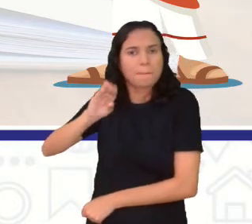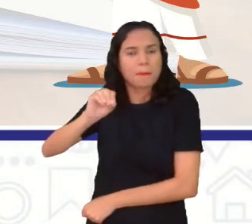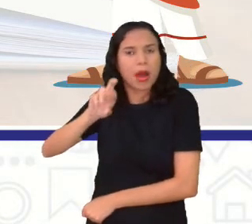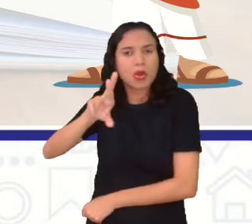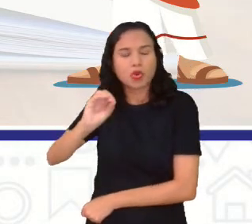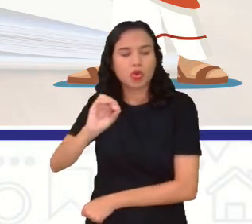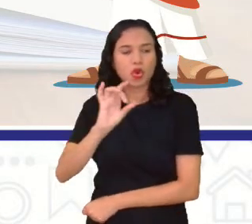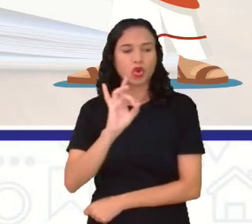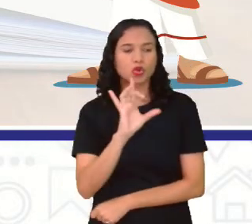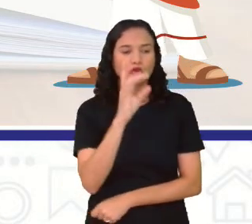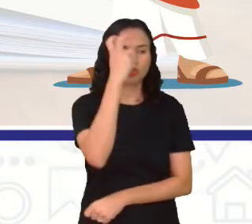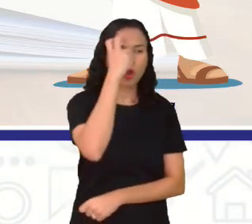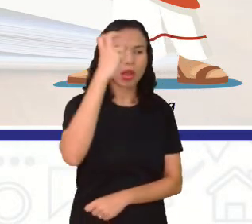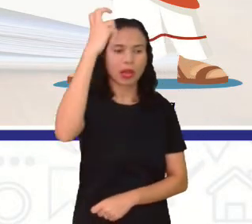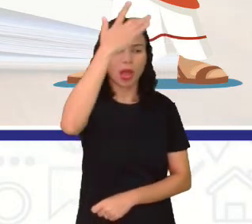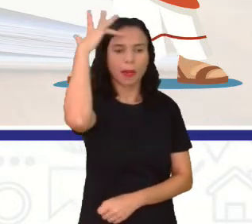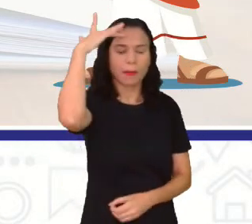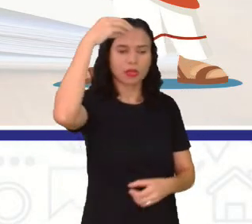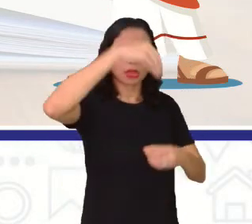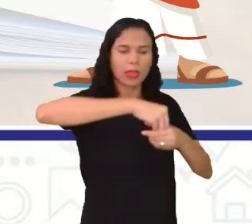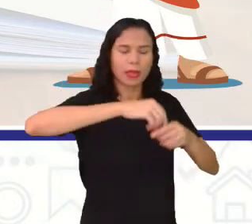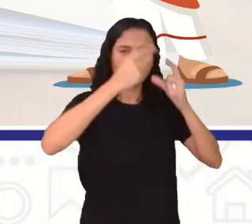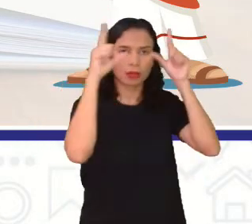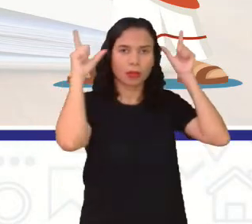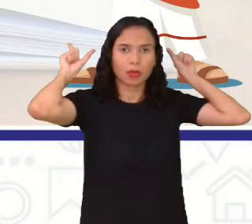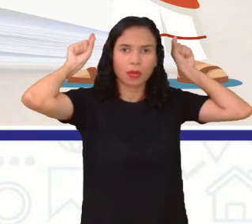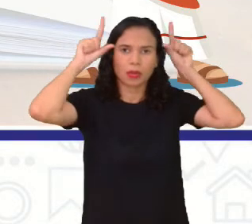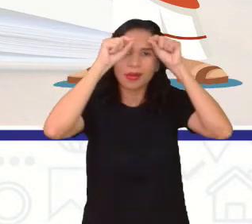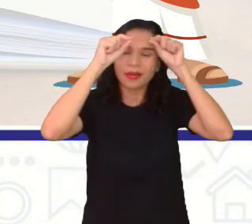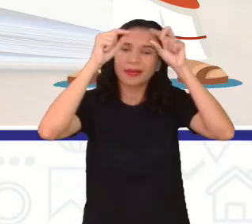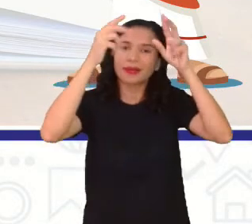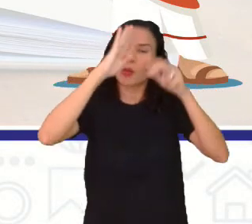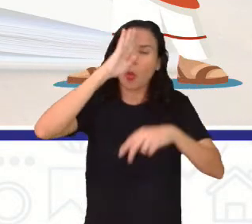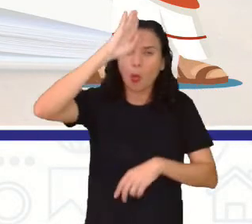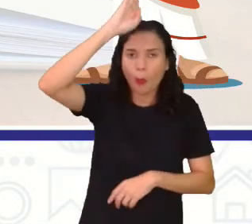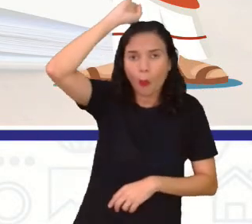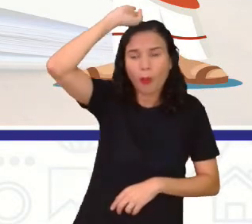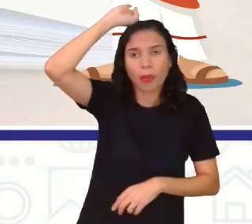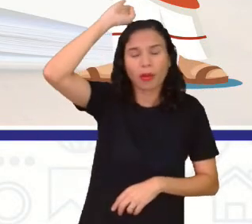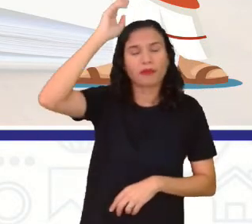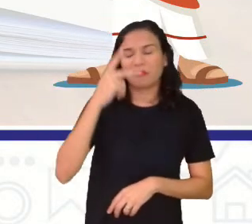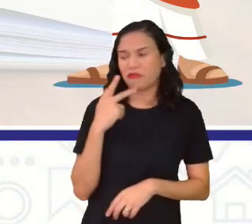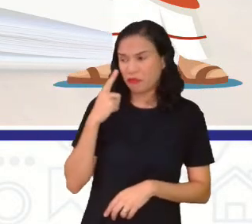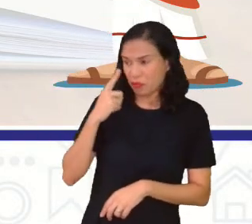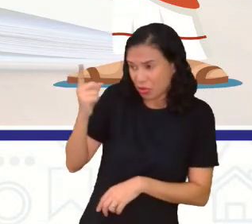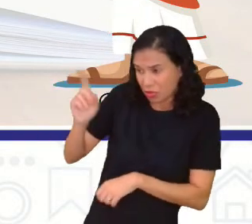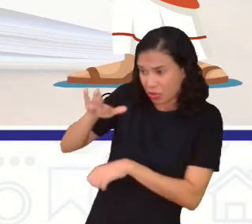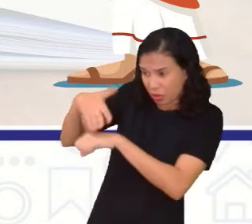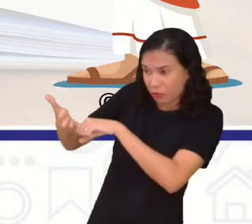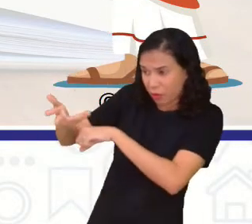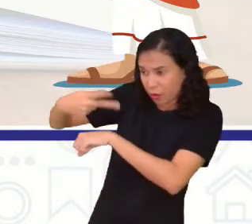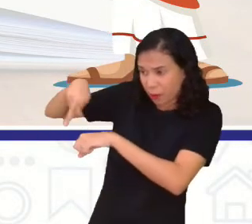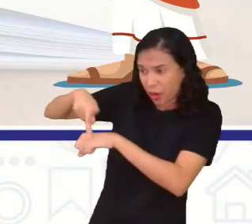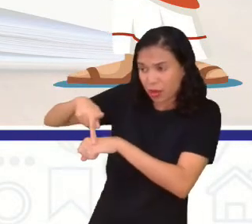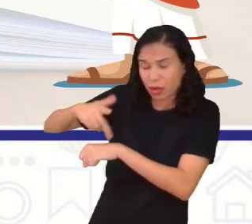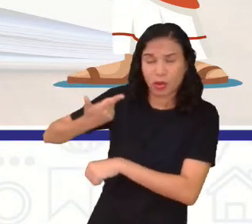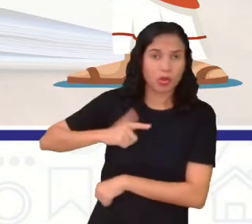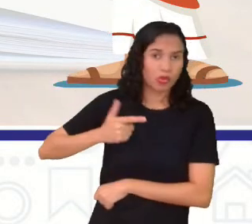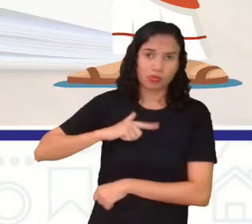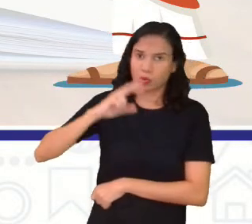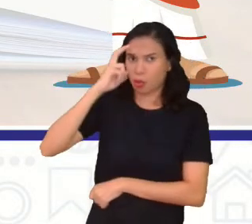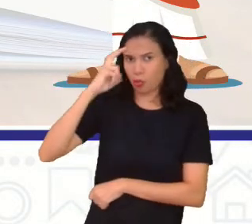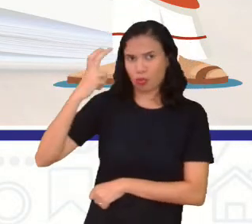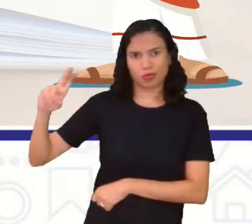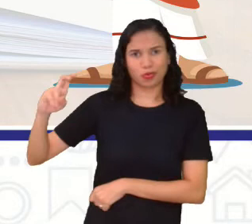dentro do Império Romano eram considerados bárbaros, né? Então, para eles era um povo sem cultura, né? Porque não falavam latim nem o